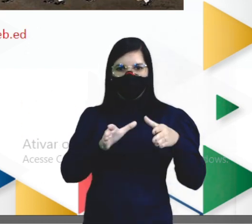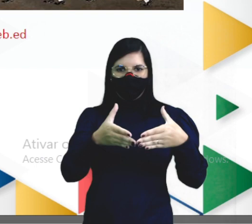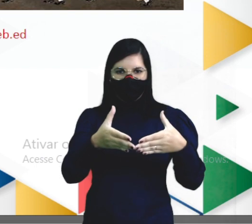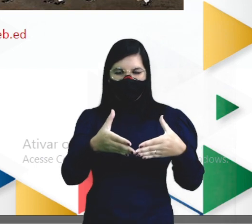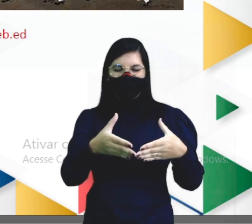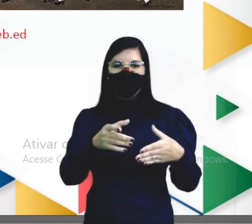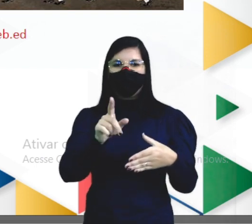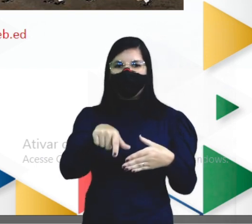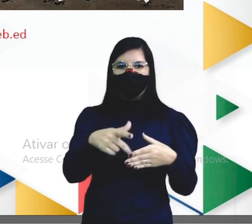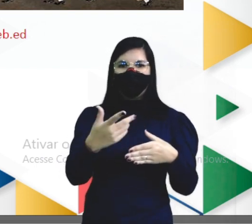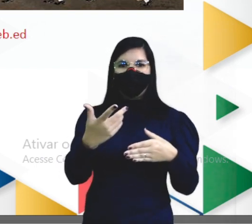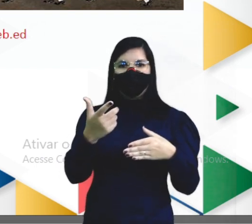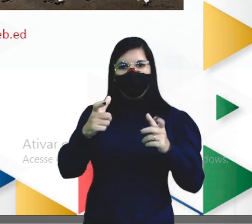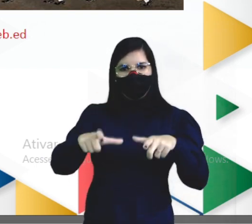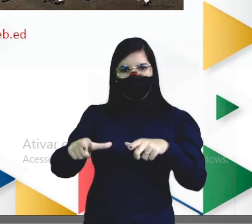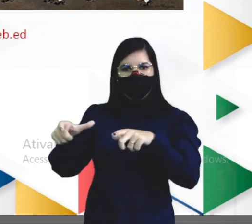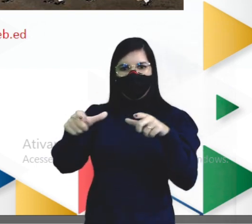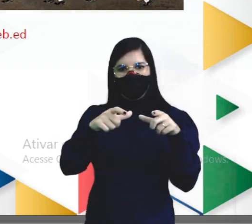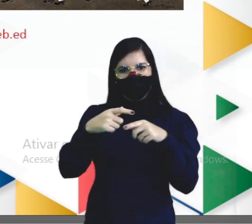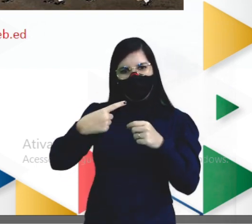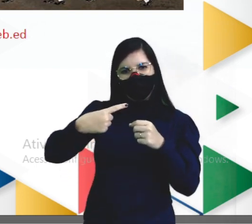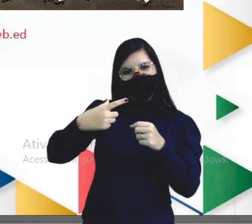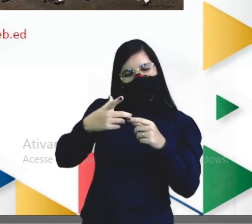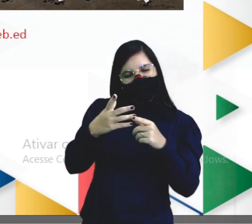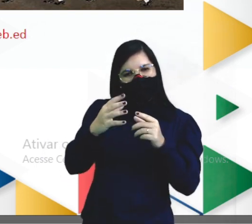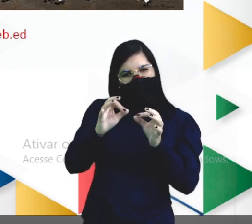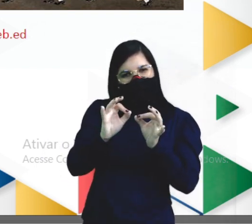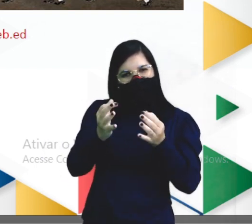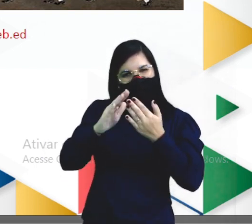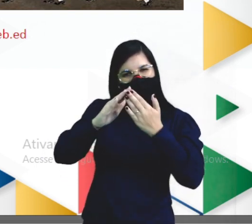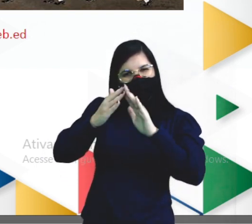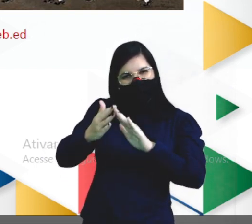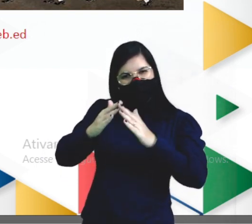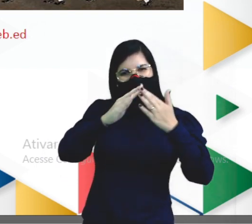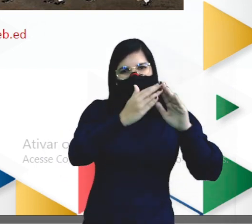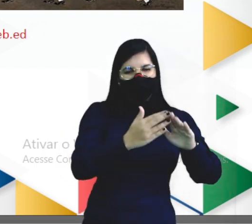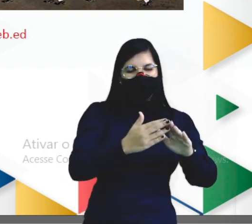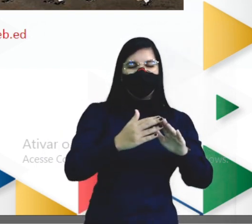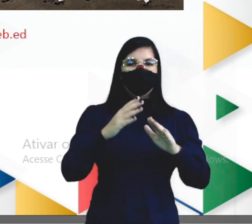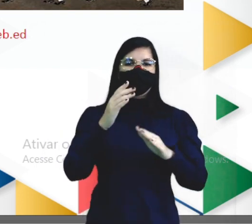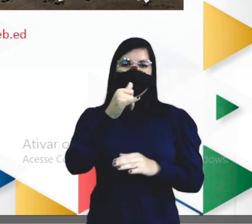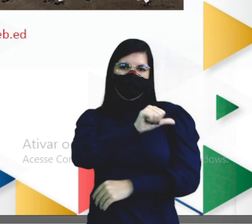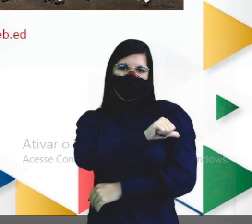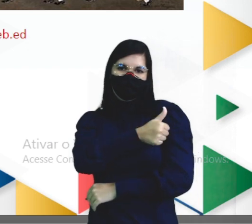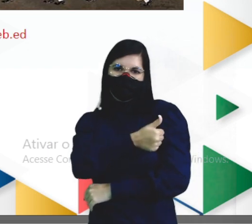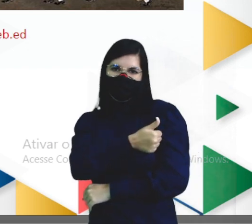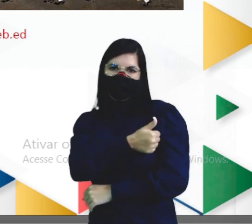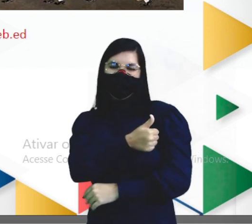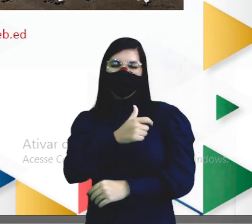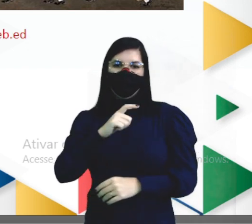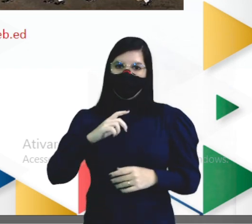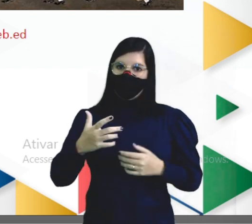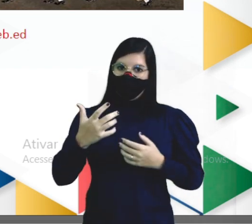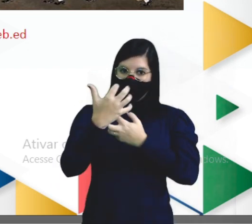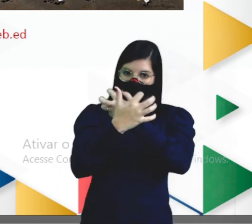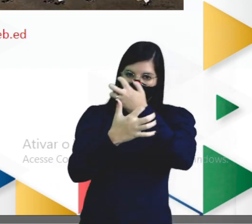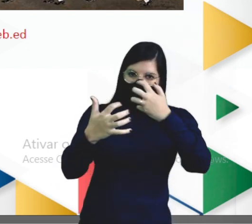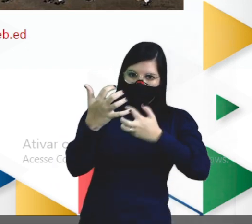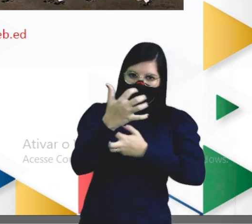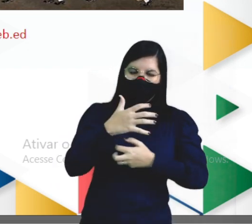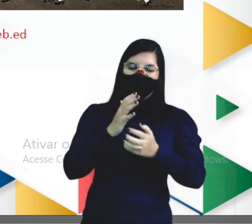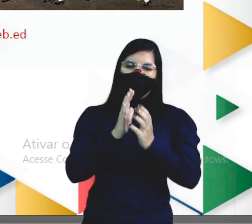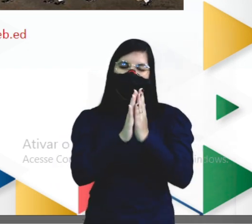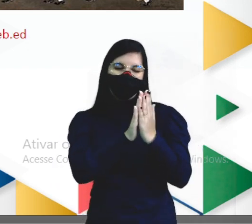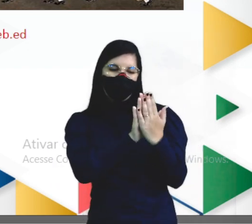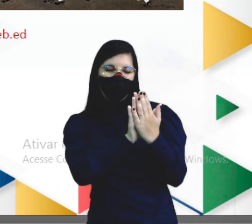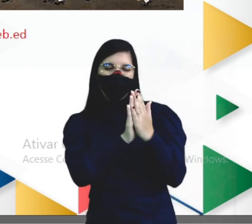concentrando-se nas periferias e morros do Rio de Janeiro. Então, assim, né, tinha o samba-canção, que era um sambinha mais lento, né, mais romântico,